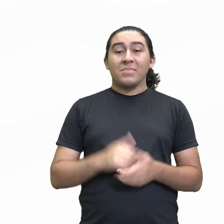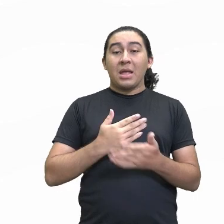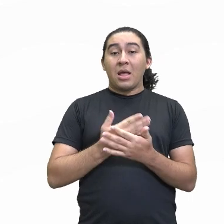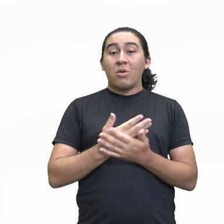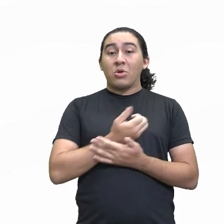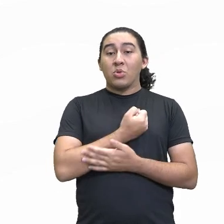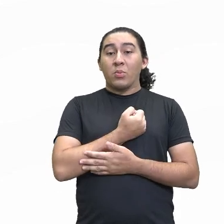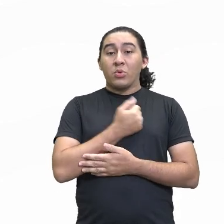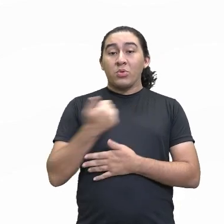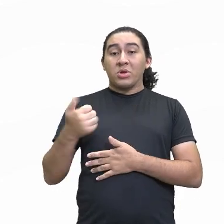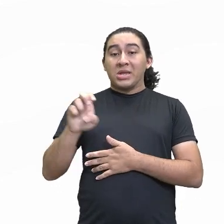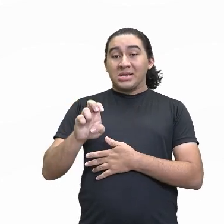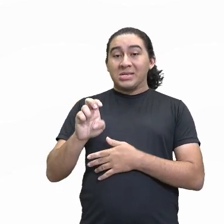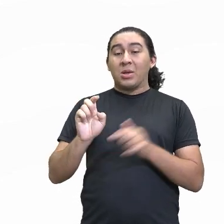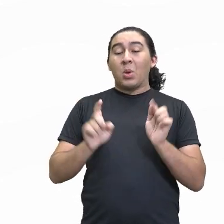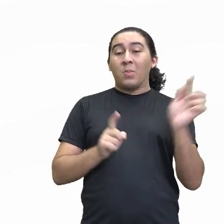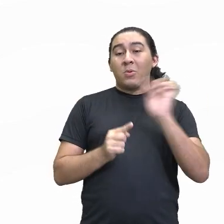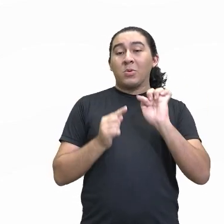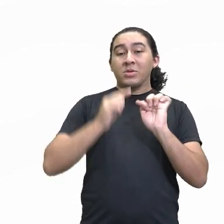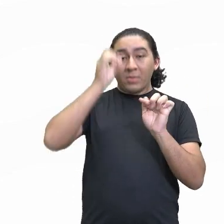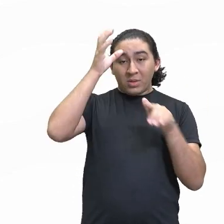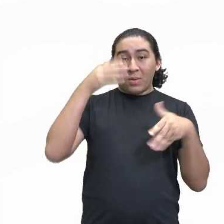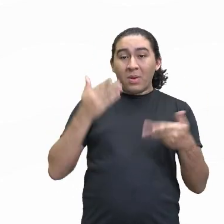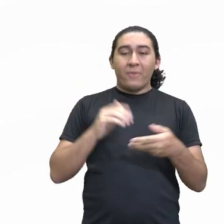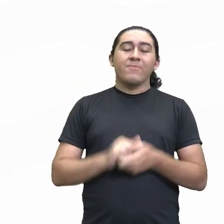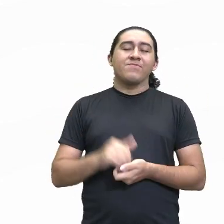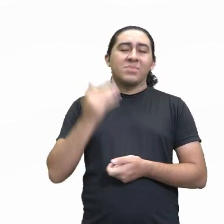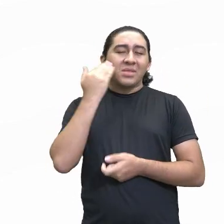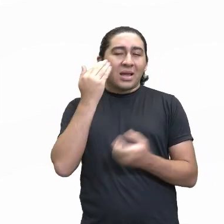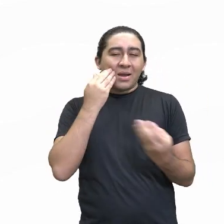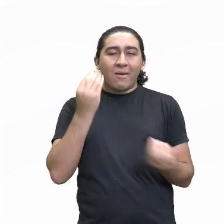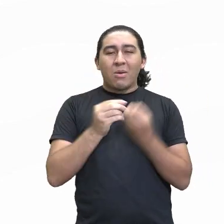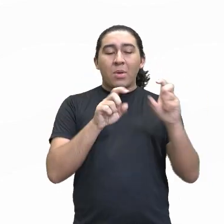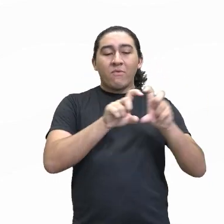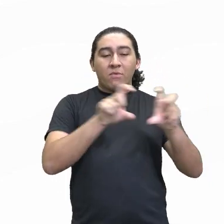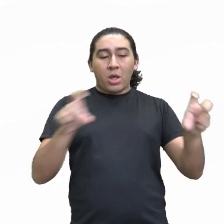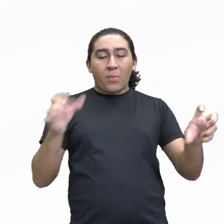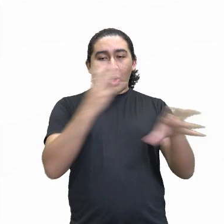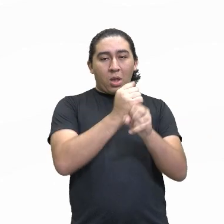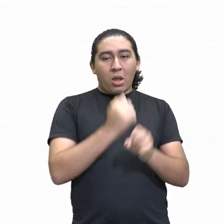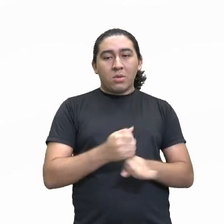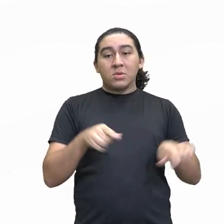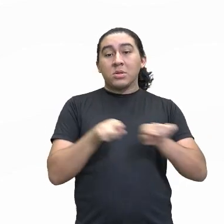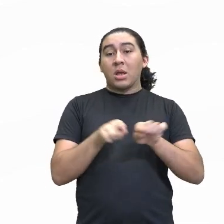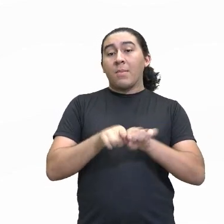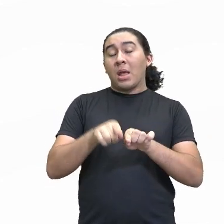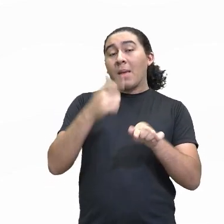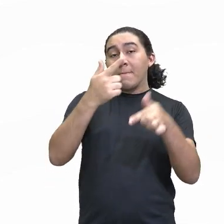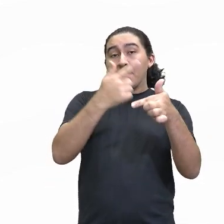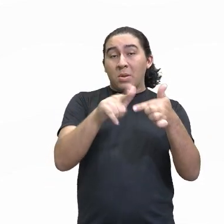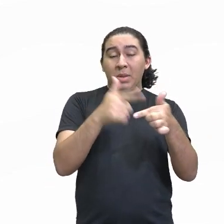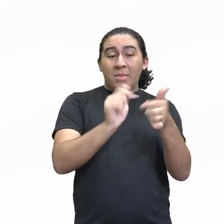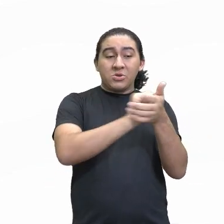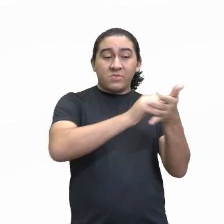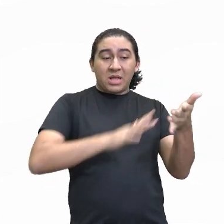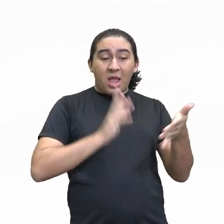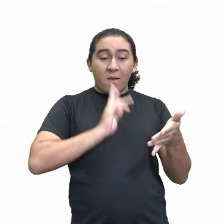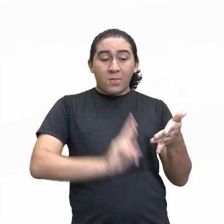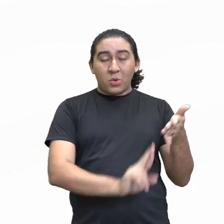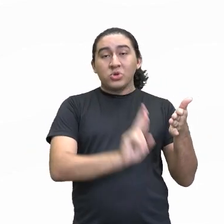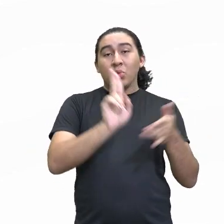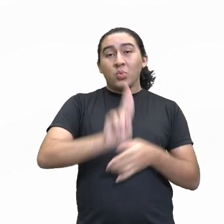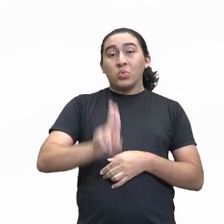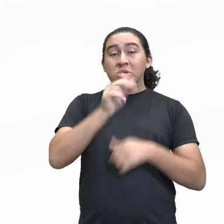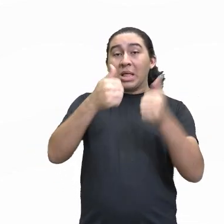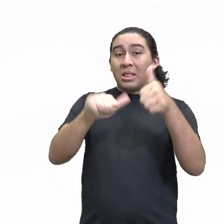número 15, o objeto de conhecimento é dedução de algumas fórmulas e resolução de problemas por meio da